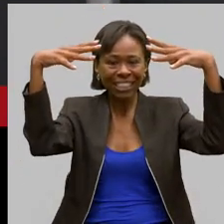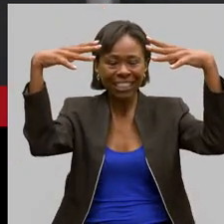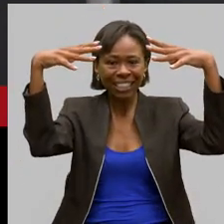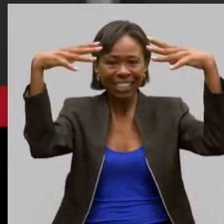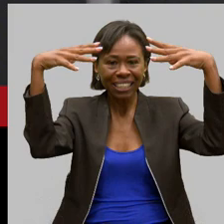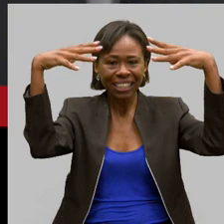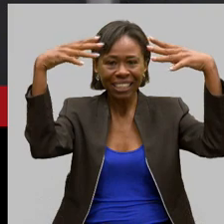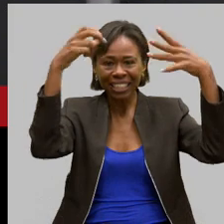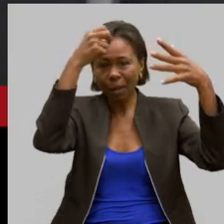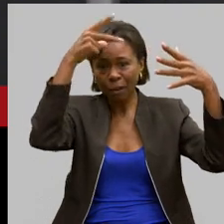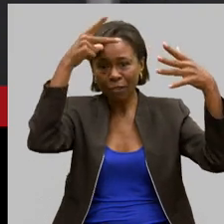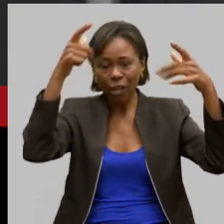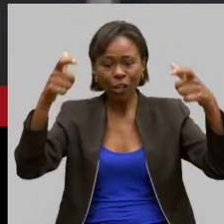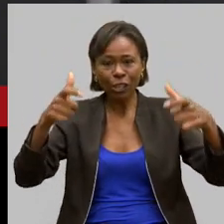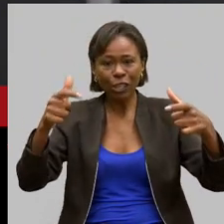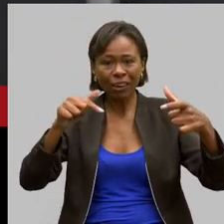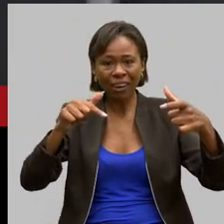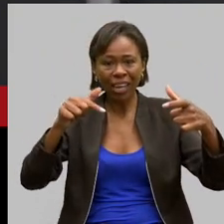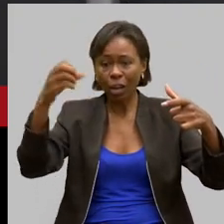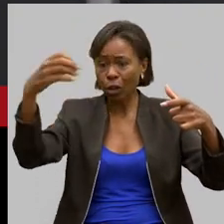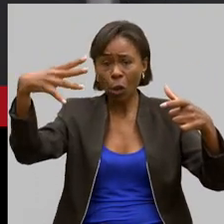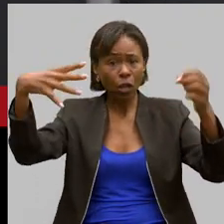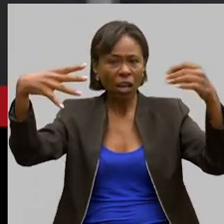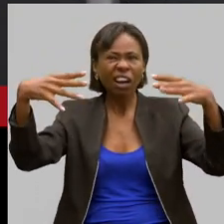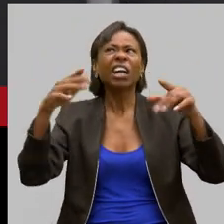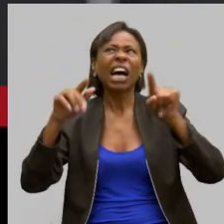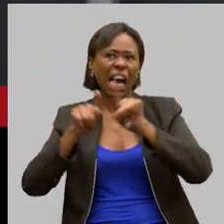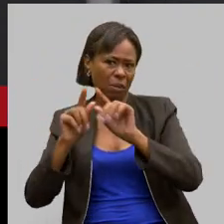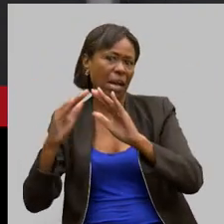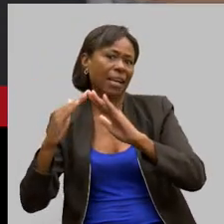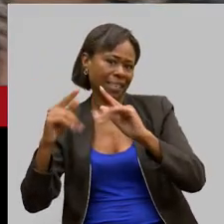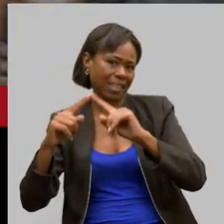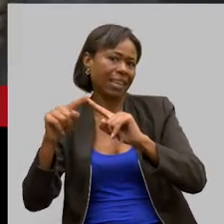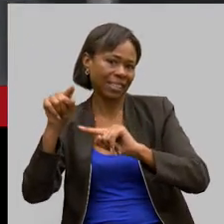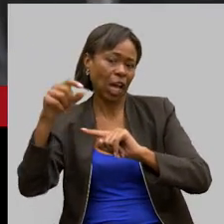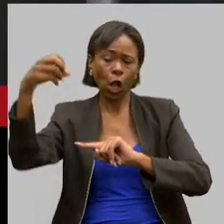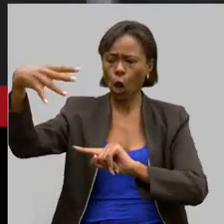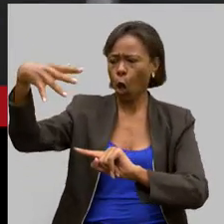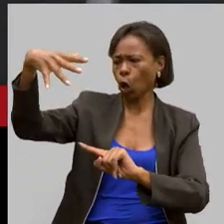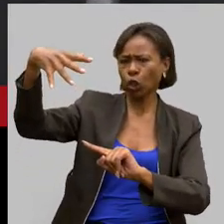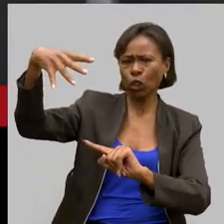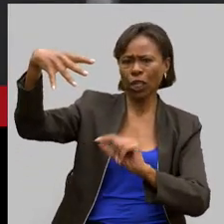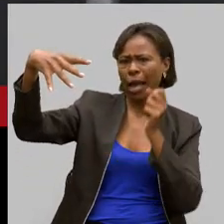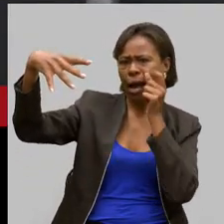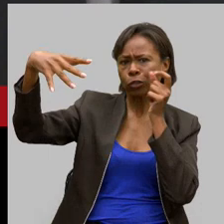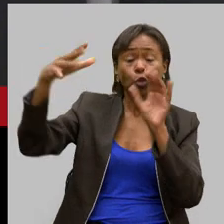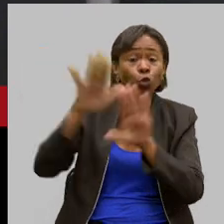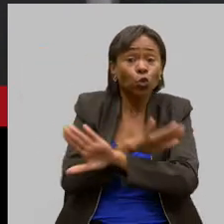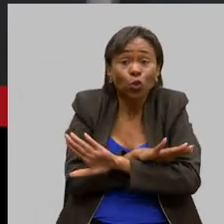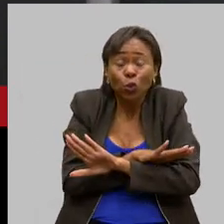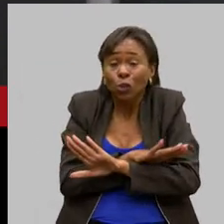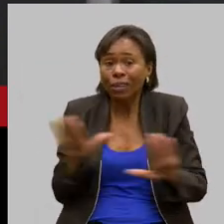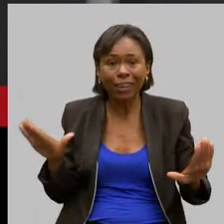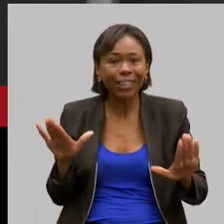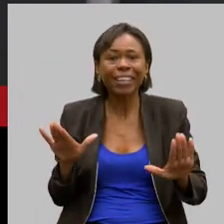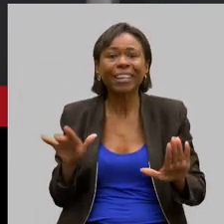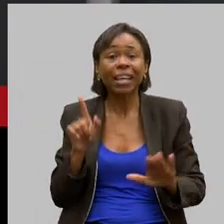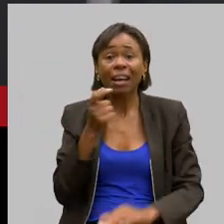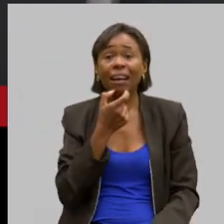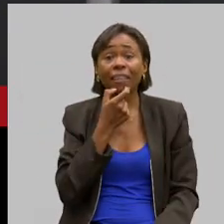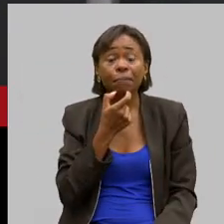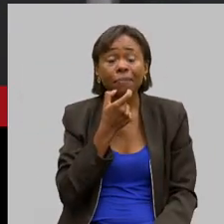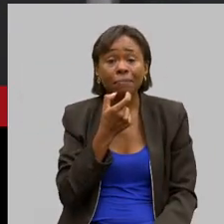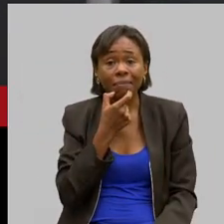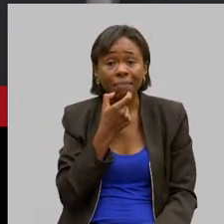azul para não dizer que eu tô mentido iluminou a igreja também de azul Esse foi o único feito a única entrega de uma das cidades mais